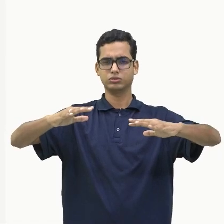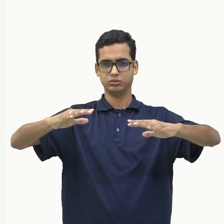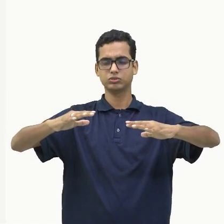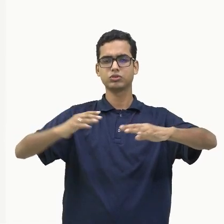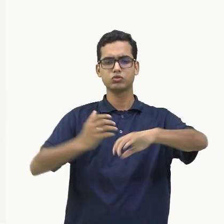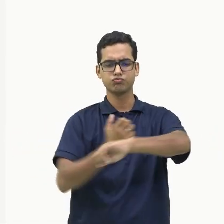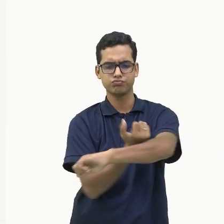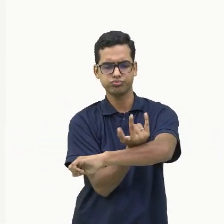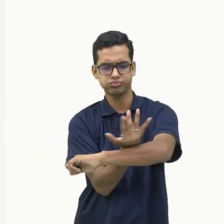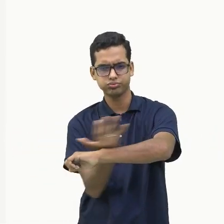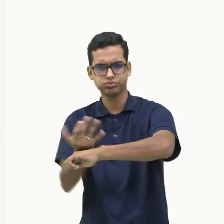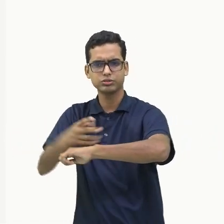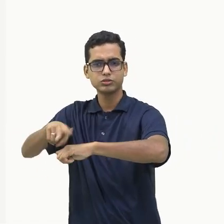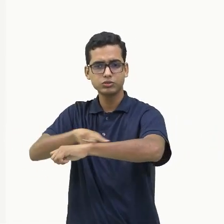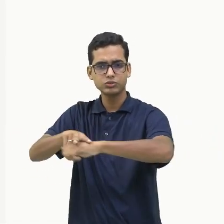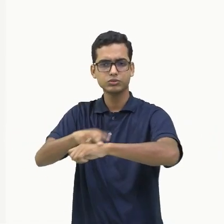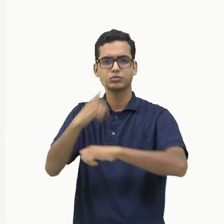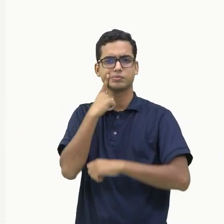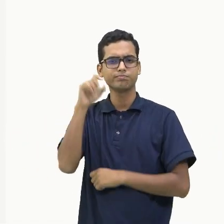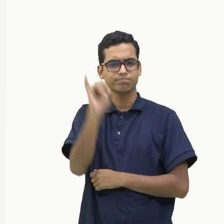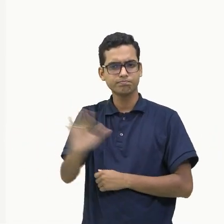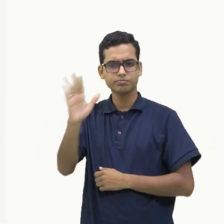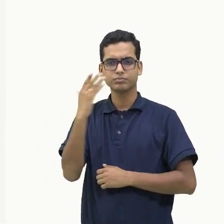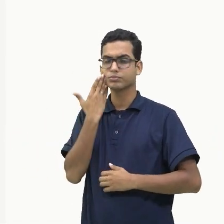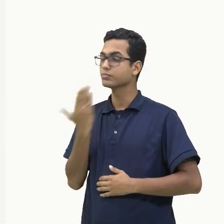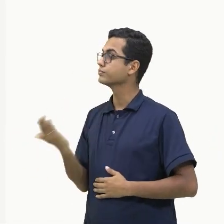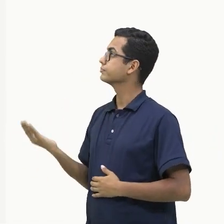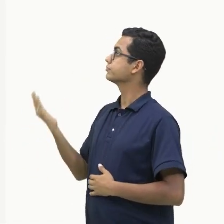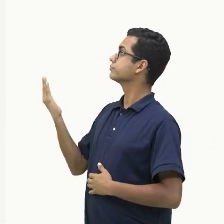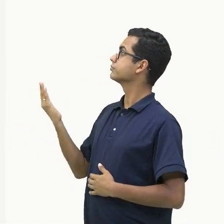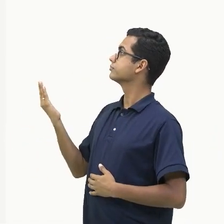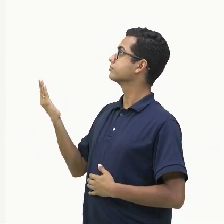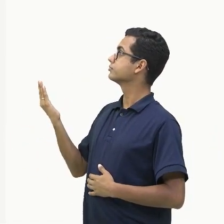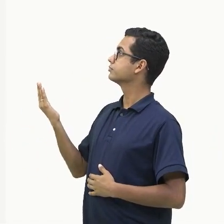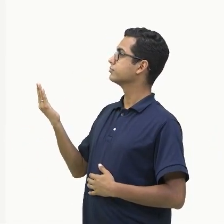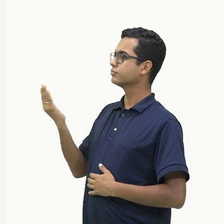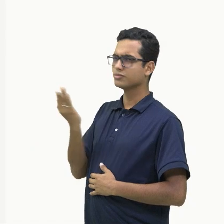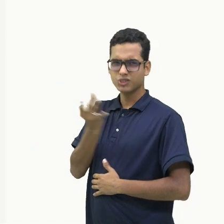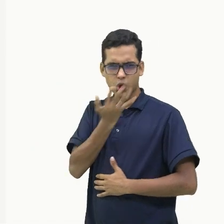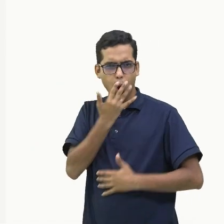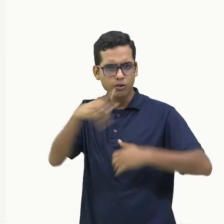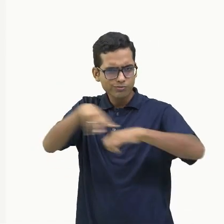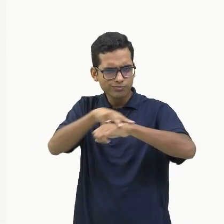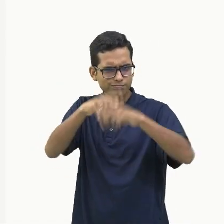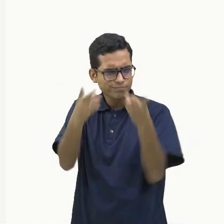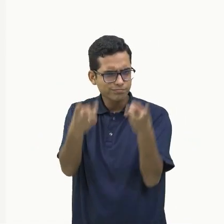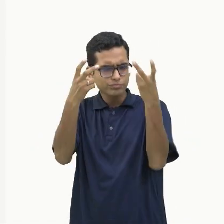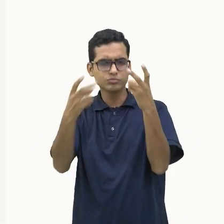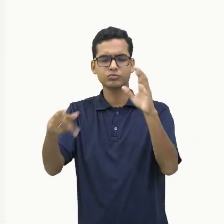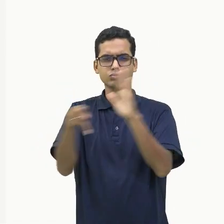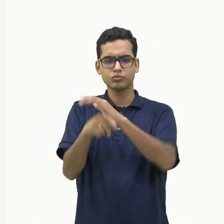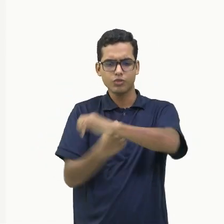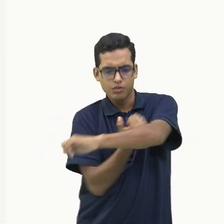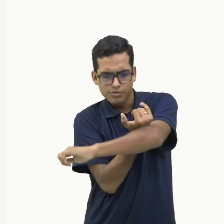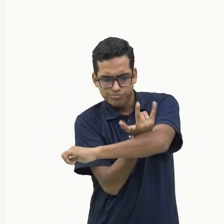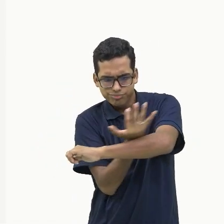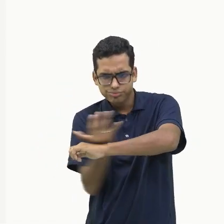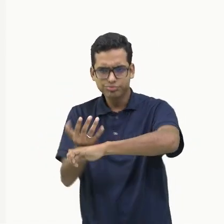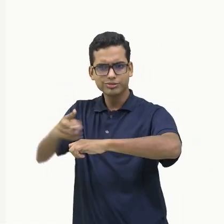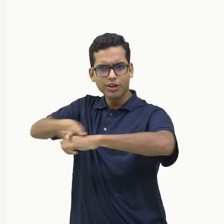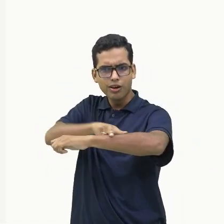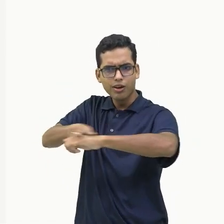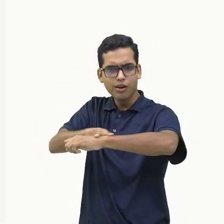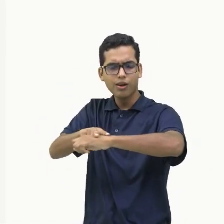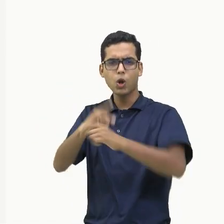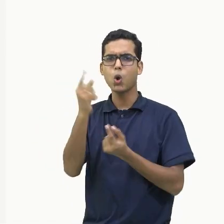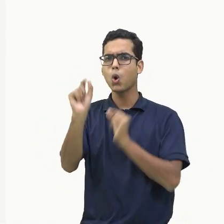que ali se encontram. Vejam na imagem como está tudo verde. Quando ocorre esse tapete de algas, pensem só, não vai